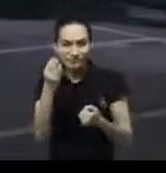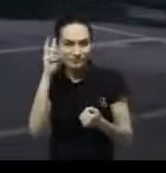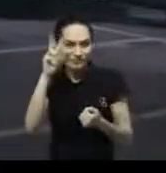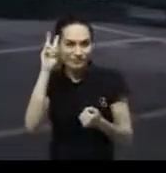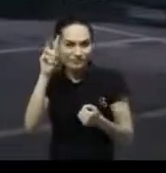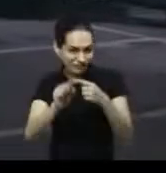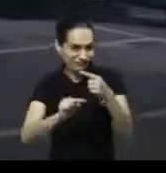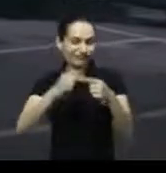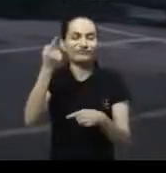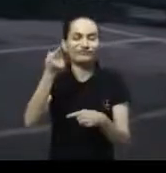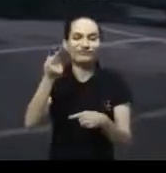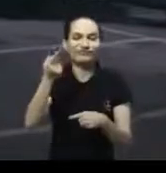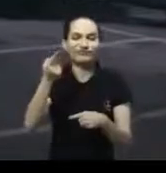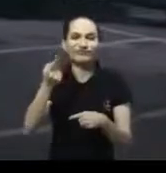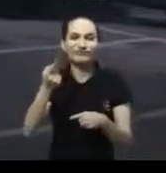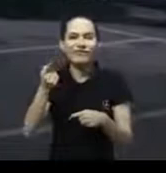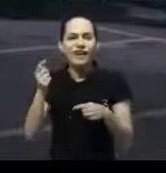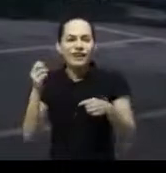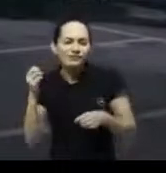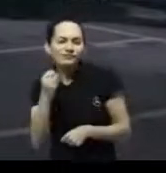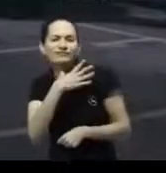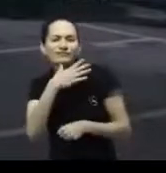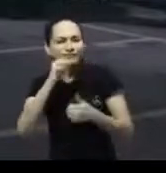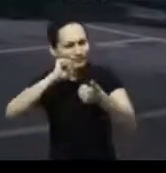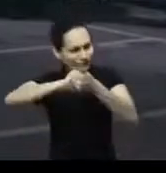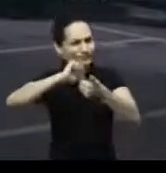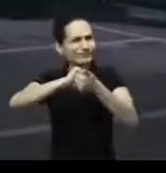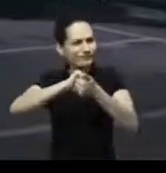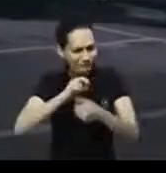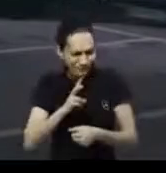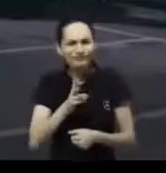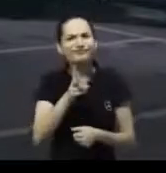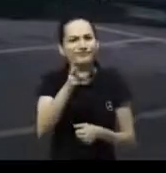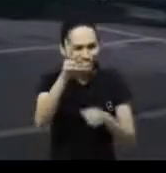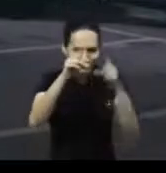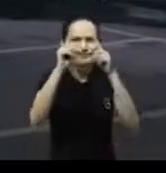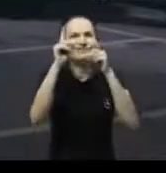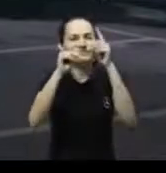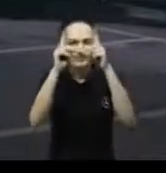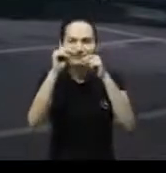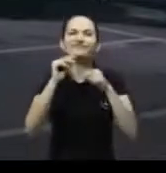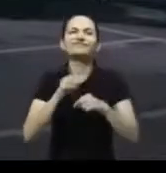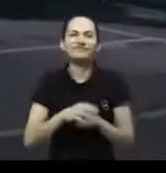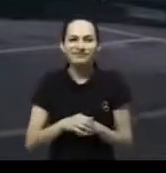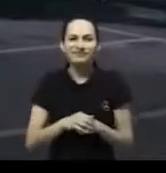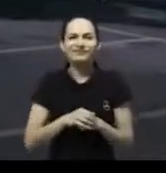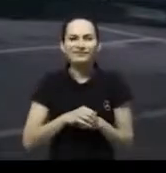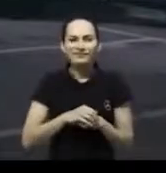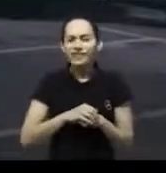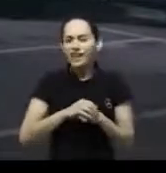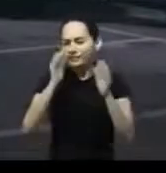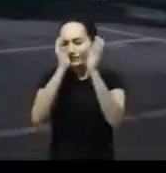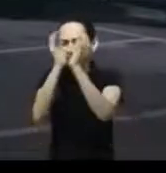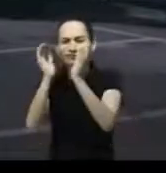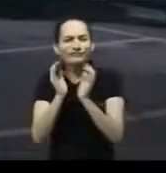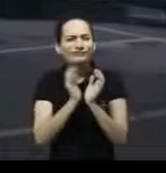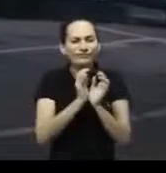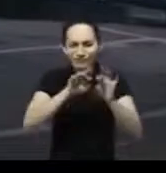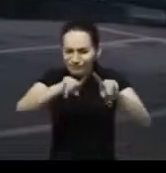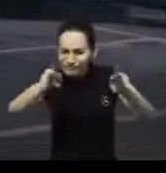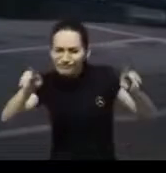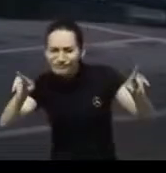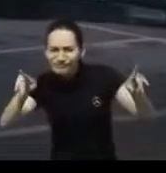sucesso aliás pioneirismo e inovação e qualidade permeio a marca mercedes-benz em toda a sua história no Brasil